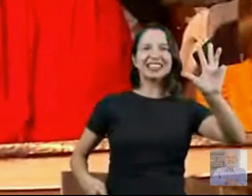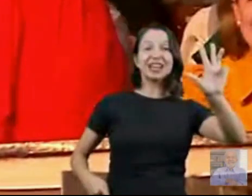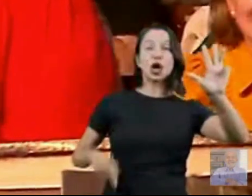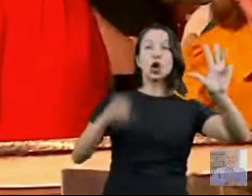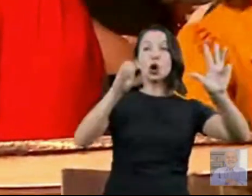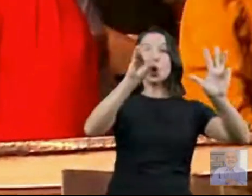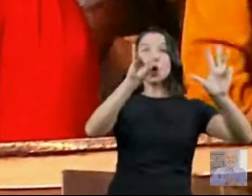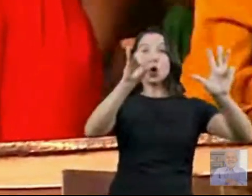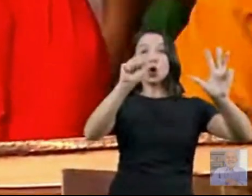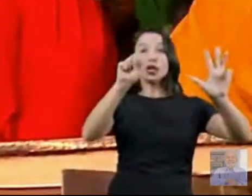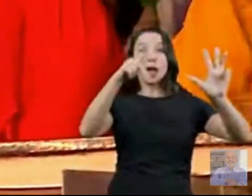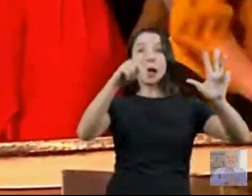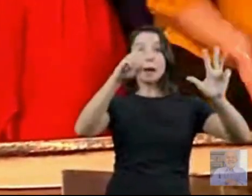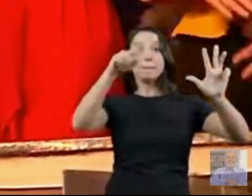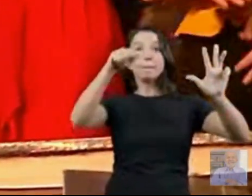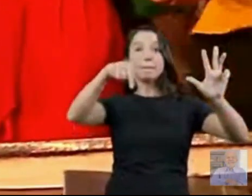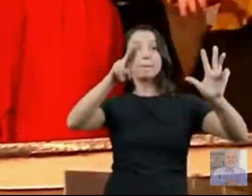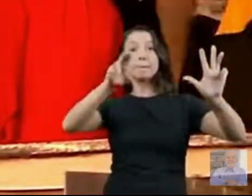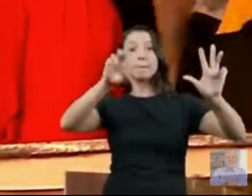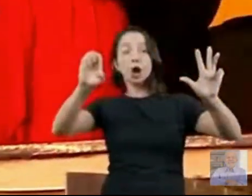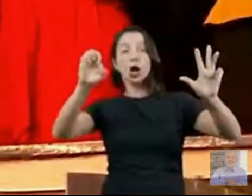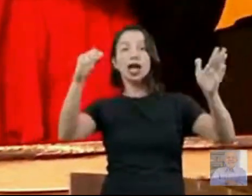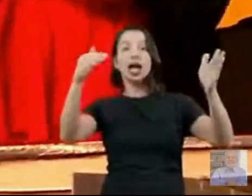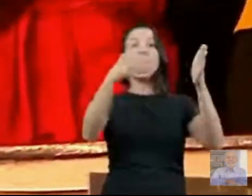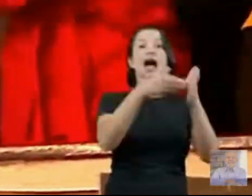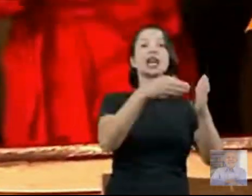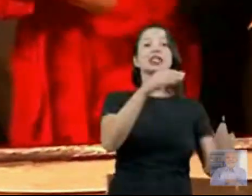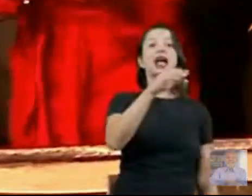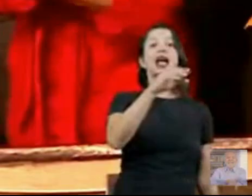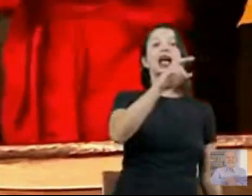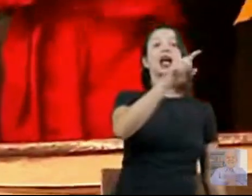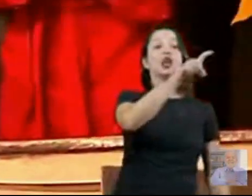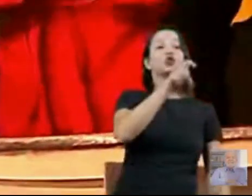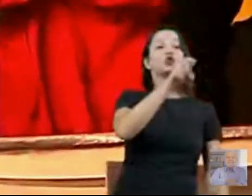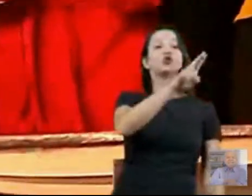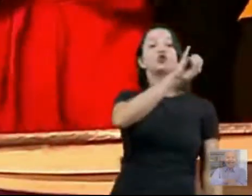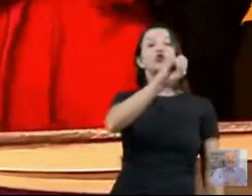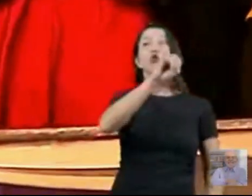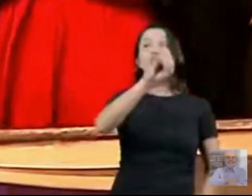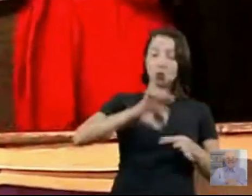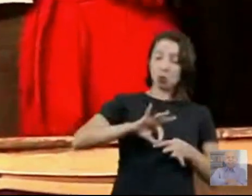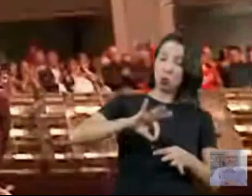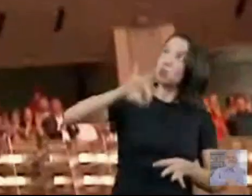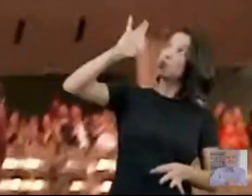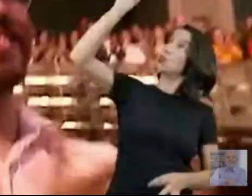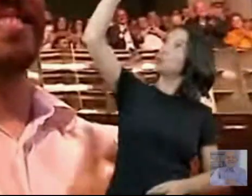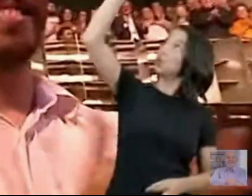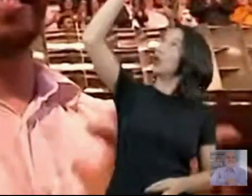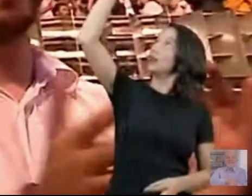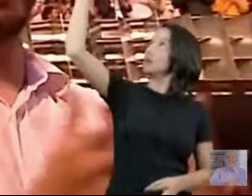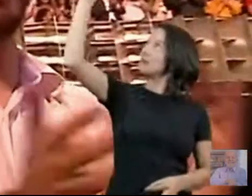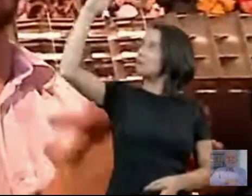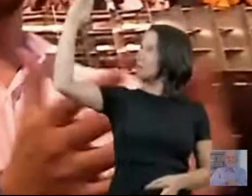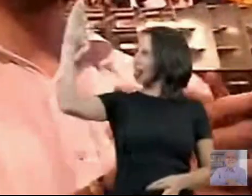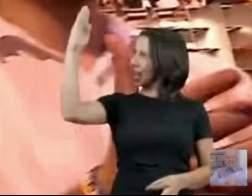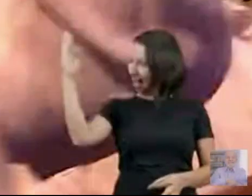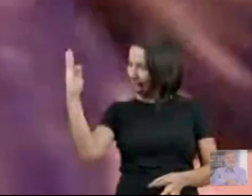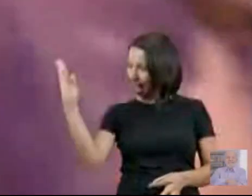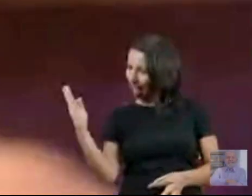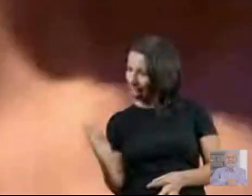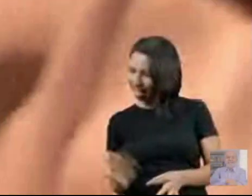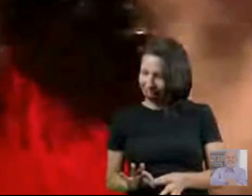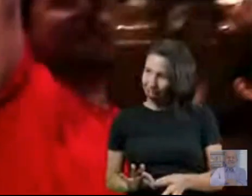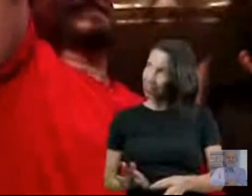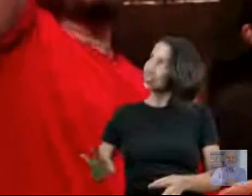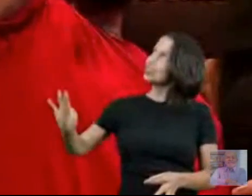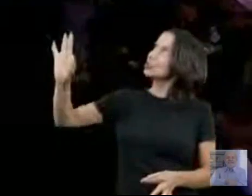sorrir. Viva Lula, presidente do Oiapoque ao Chuí, o Brasil